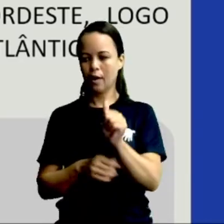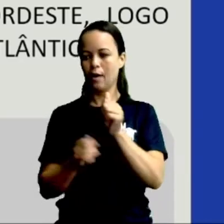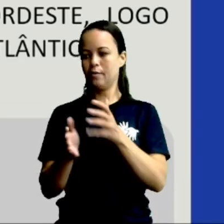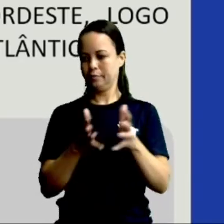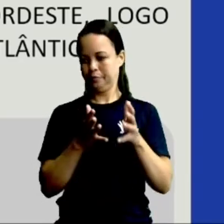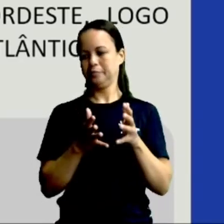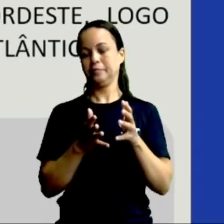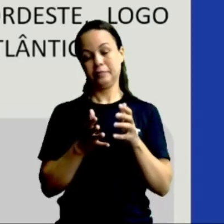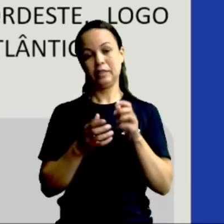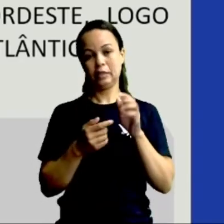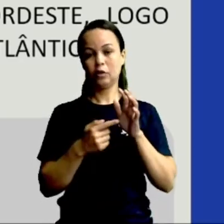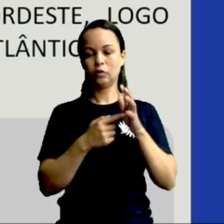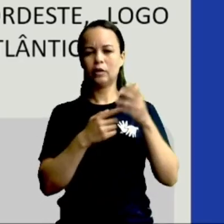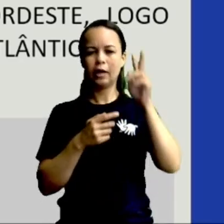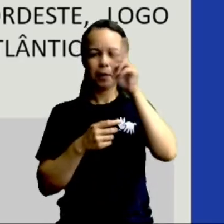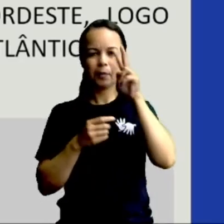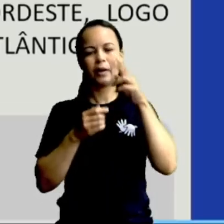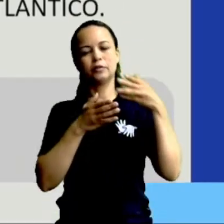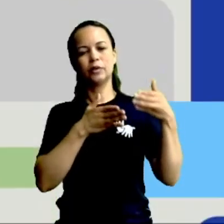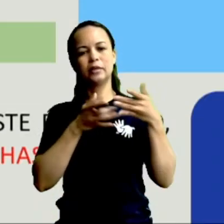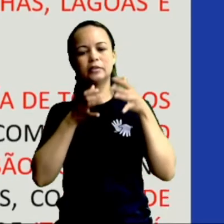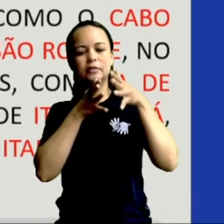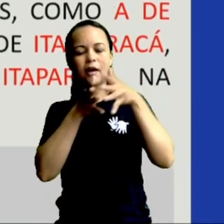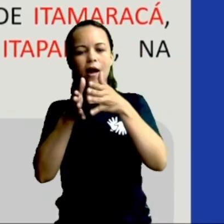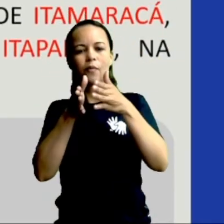para desaguar no Oceano Atlântico.